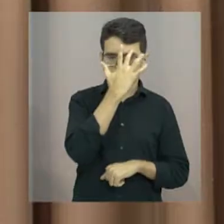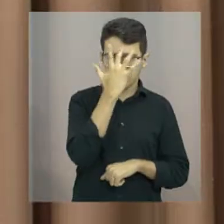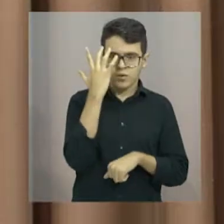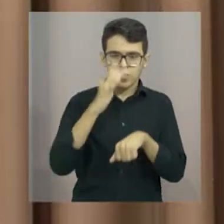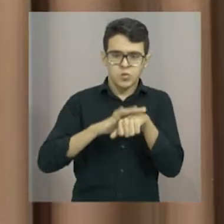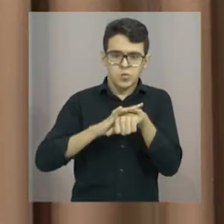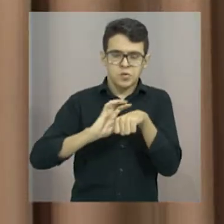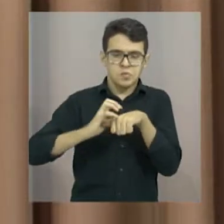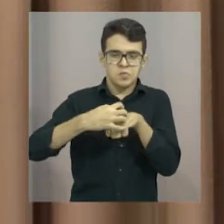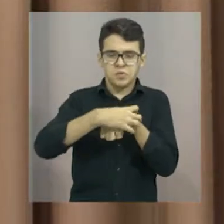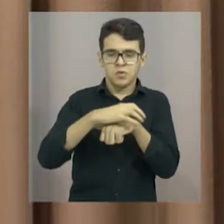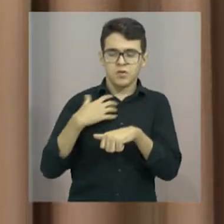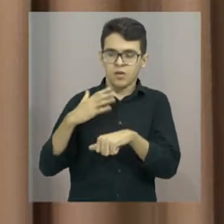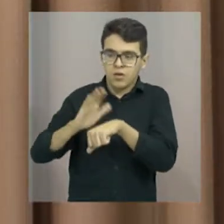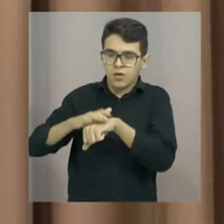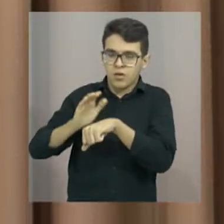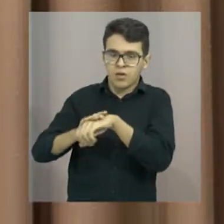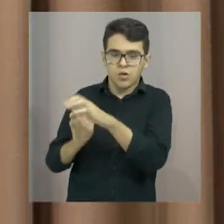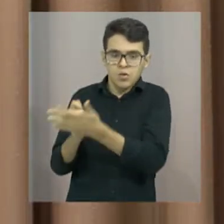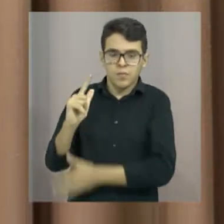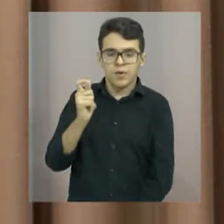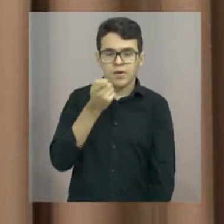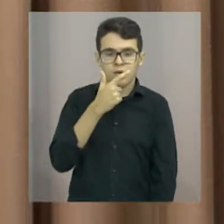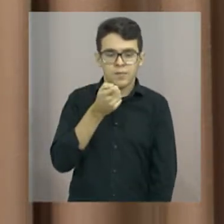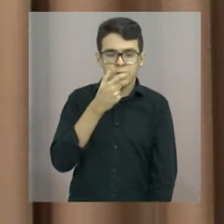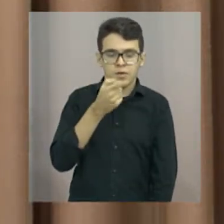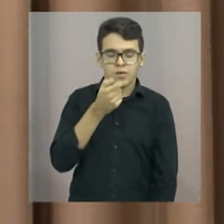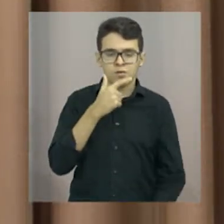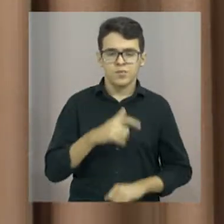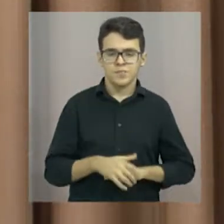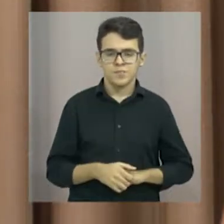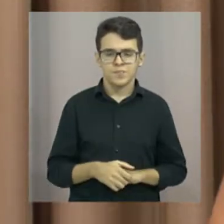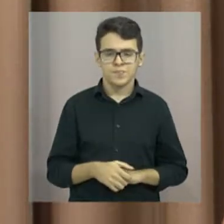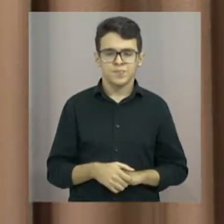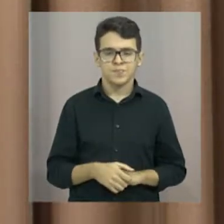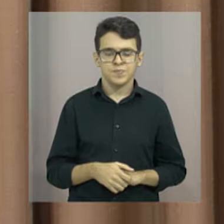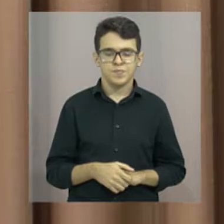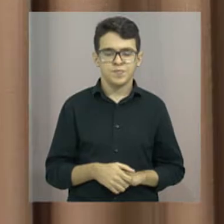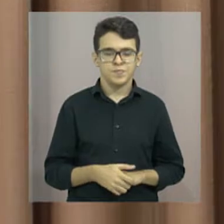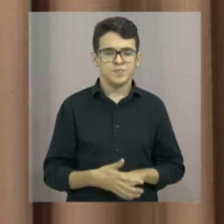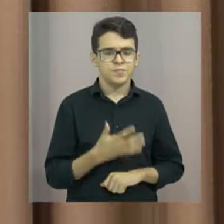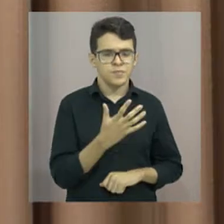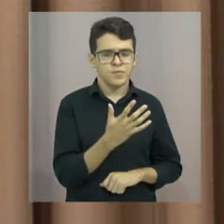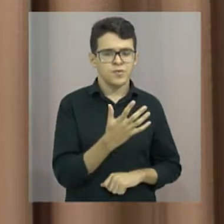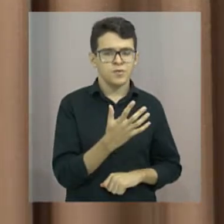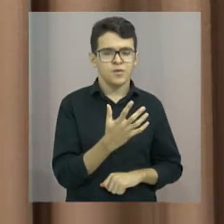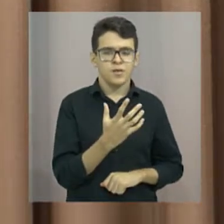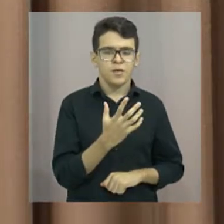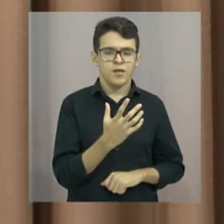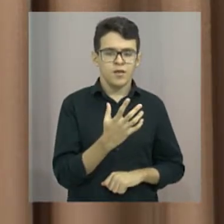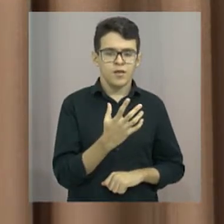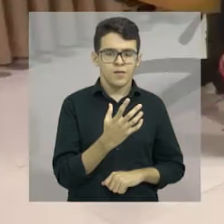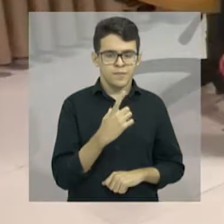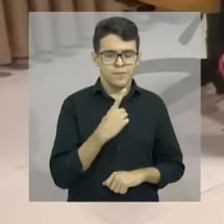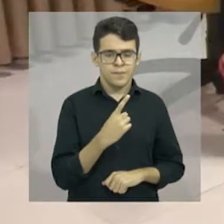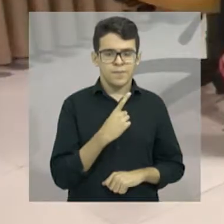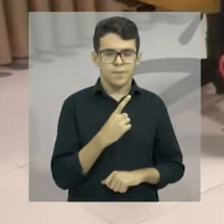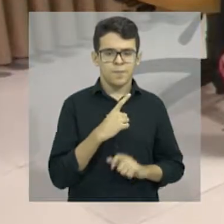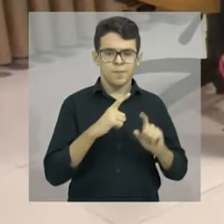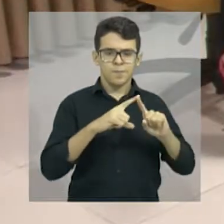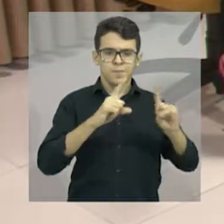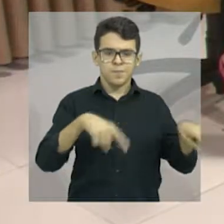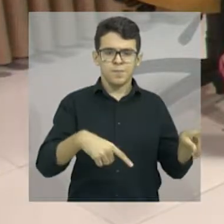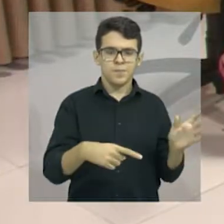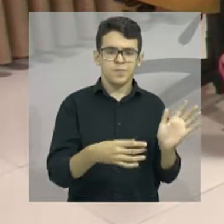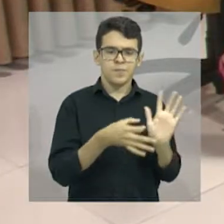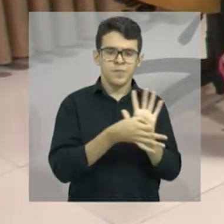estar tendo esse retorno célere, né? Porque afinal de contas, como bem disse também no começo do programa, é uma novidade para todo mundo viveu, né?